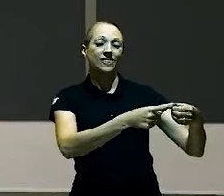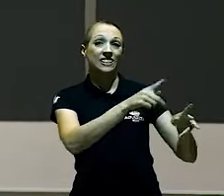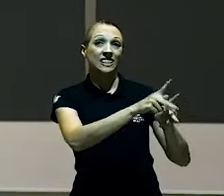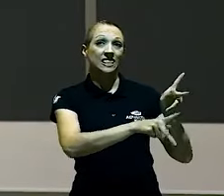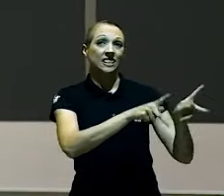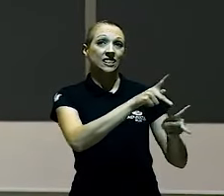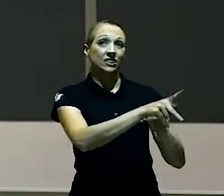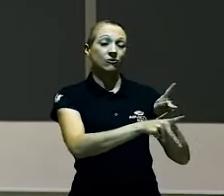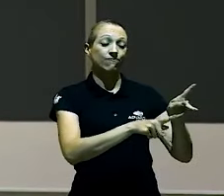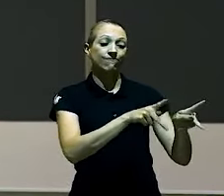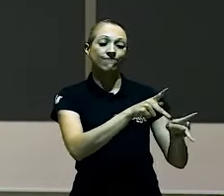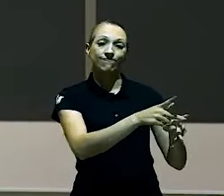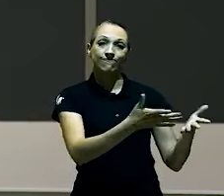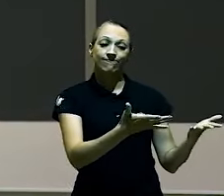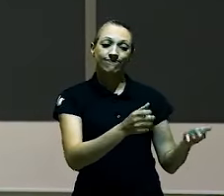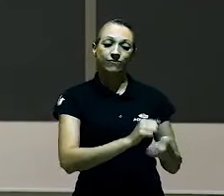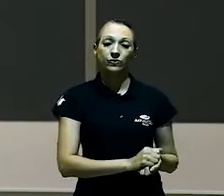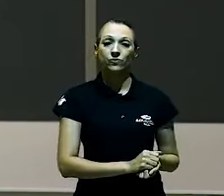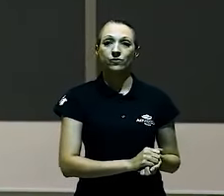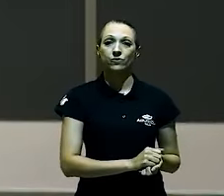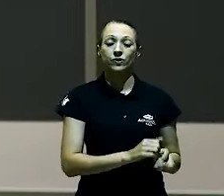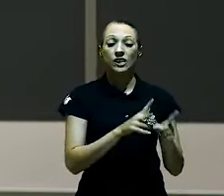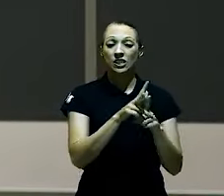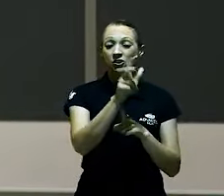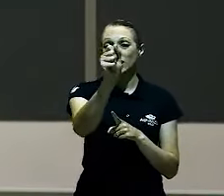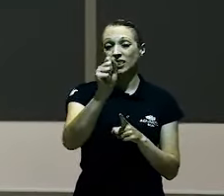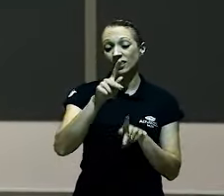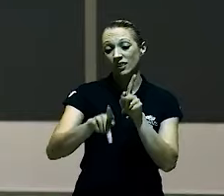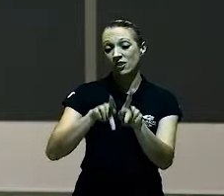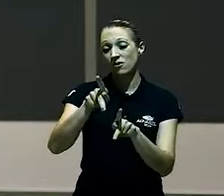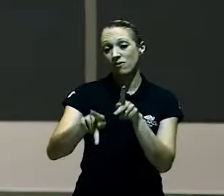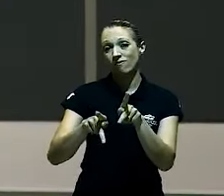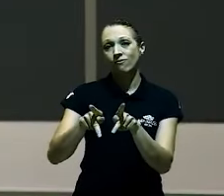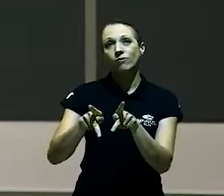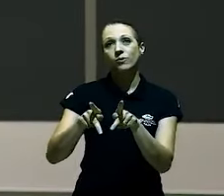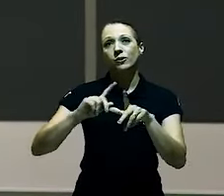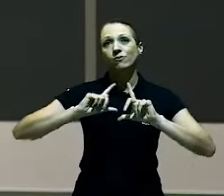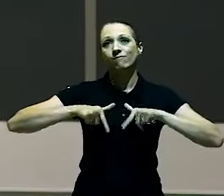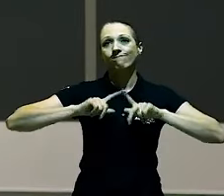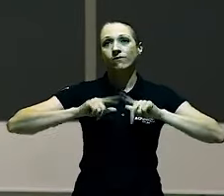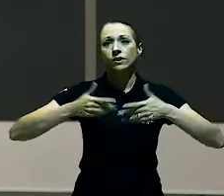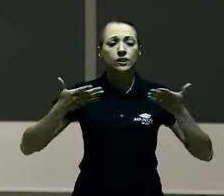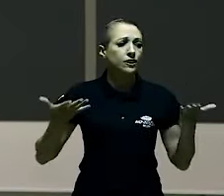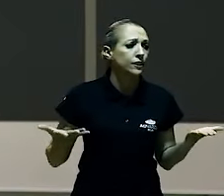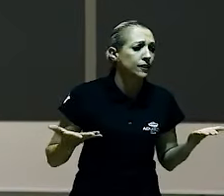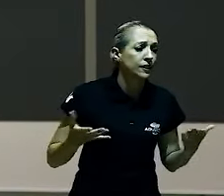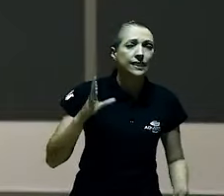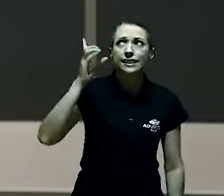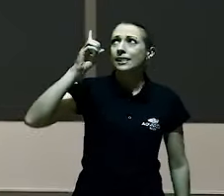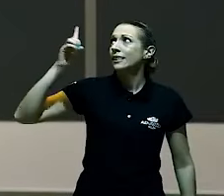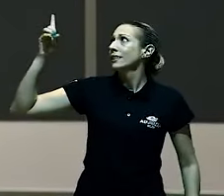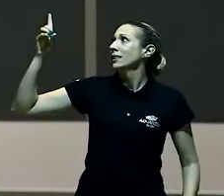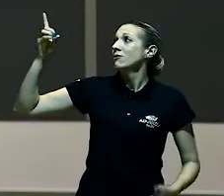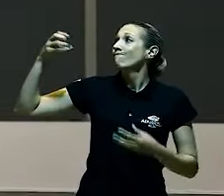depois daquela profecia vai dominar Israel. E Jonas está dizendo: não faz sentido, Deus. Oséias profetizou dizendo para